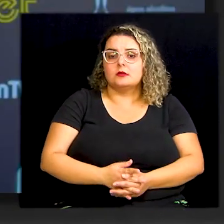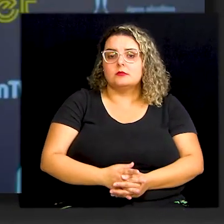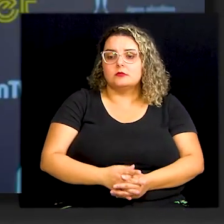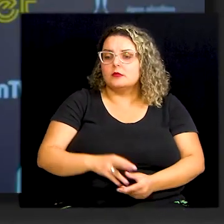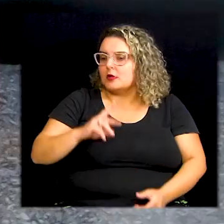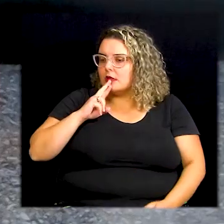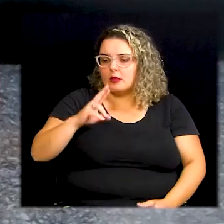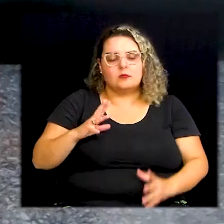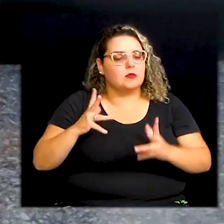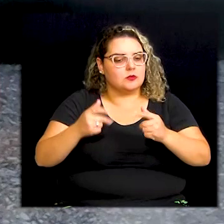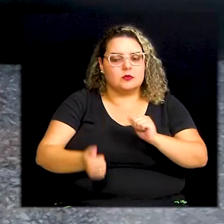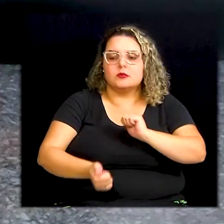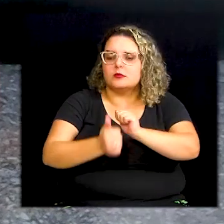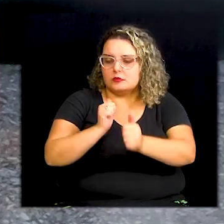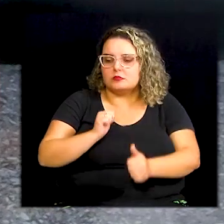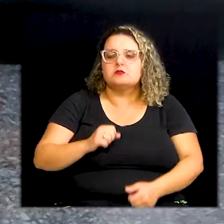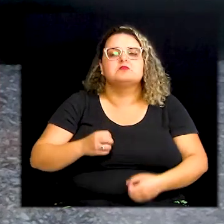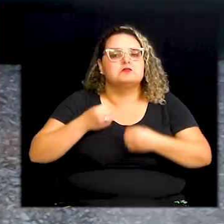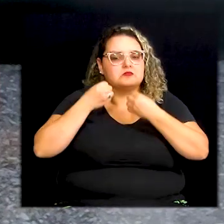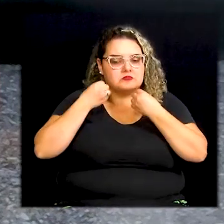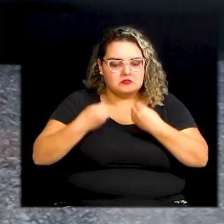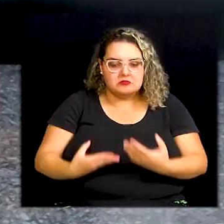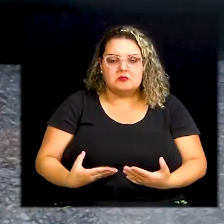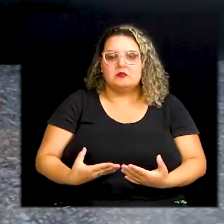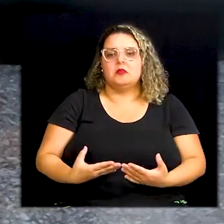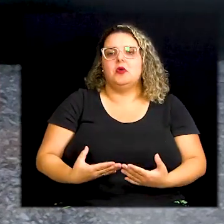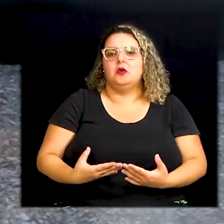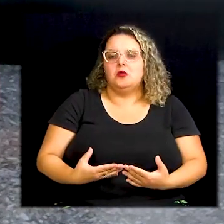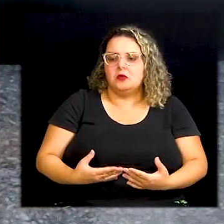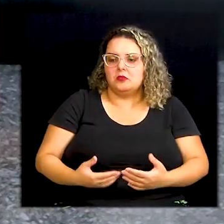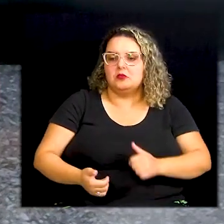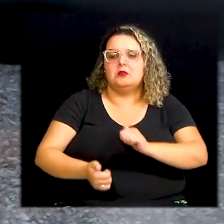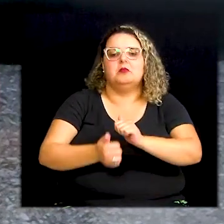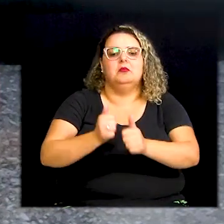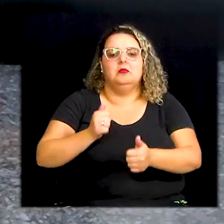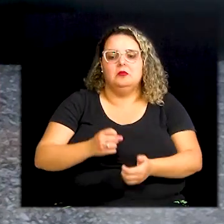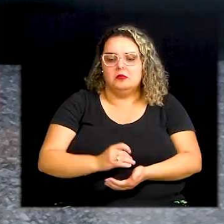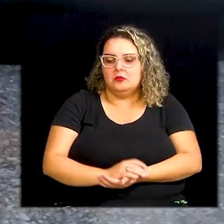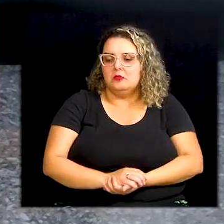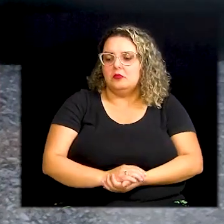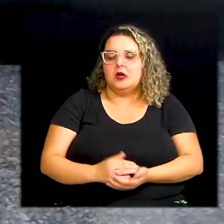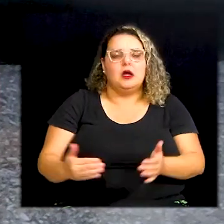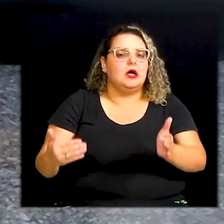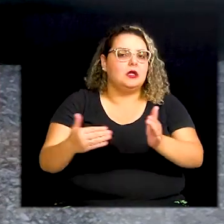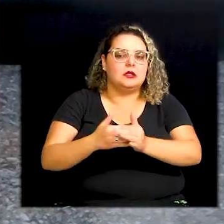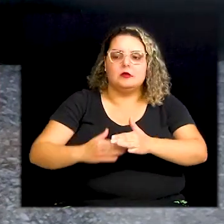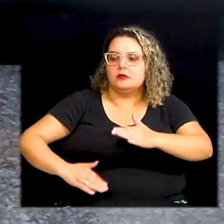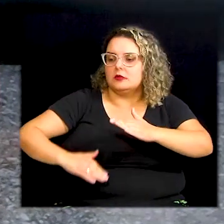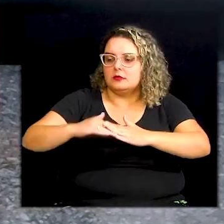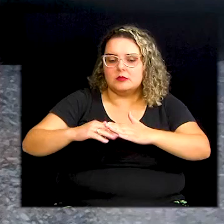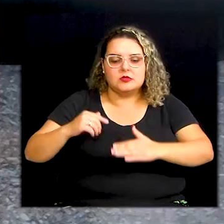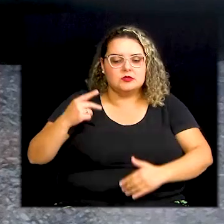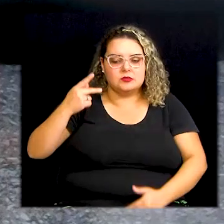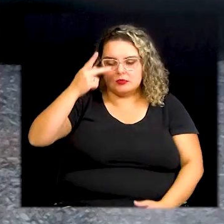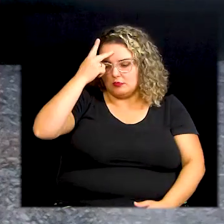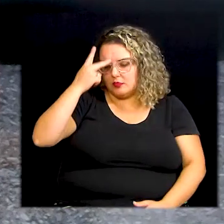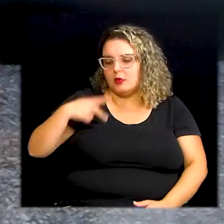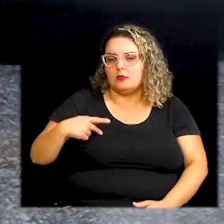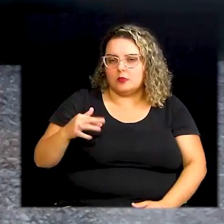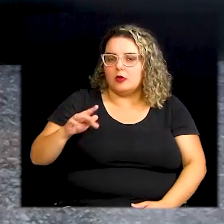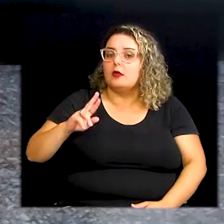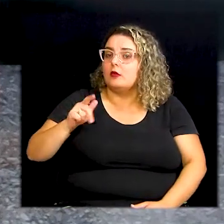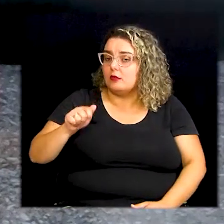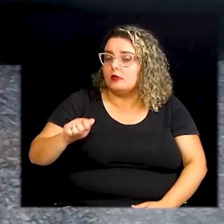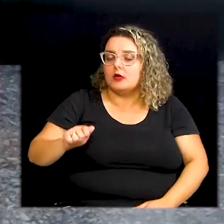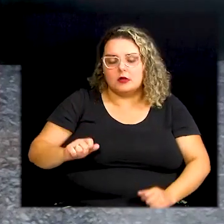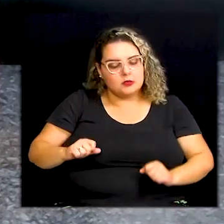e responde todos os jogos que ele entra, ele joga bem, ele vai até o limite dele, então o Fraga é o cara que se